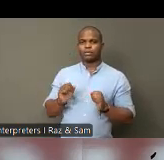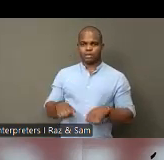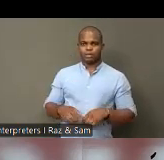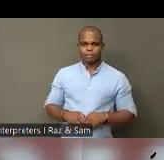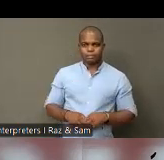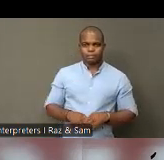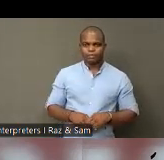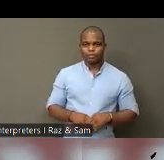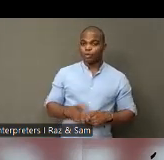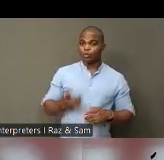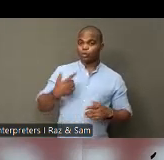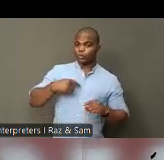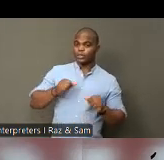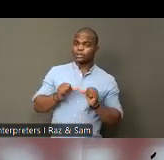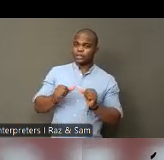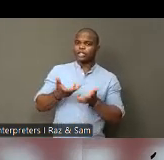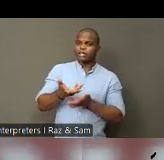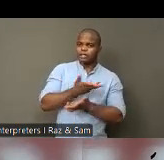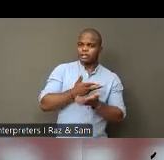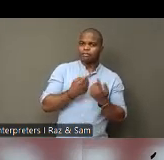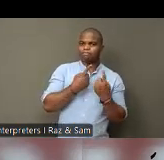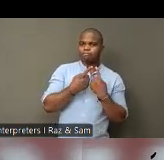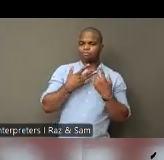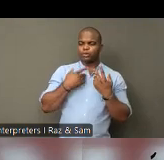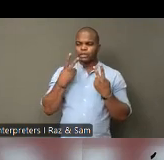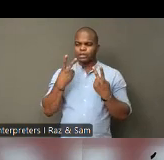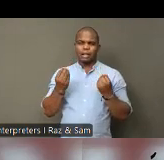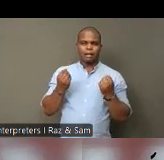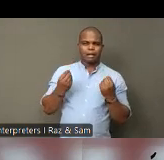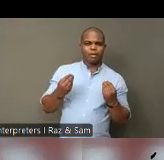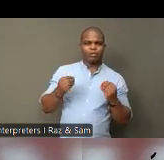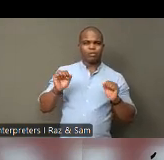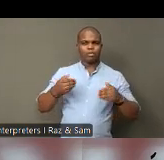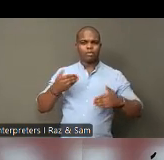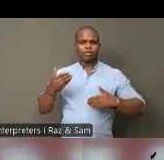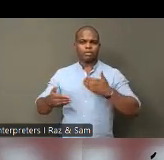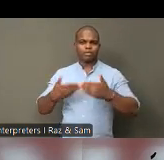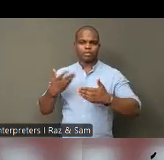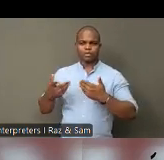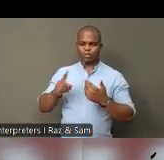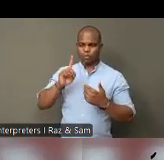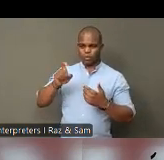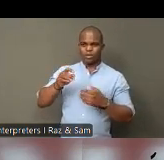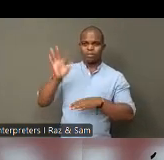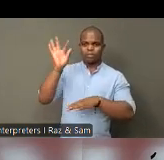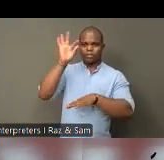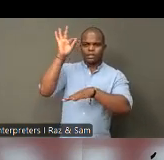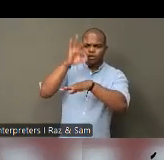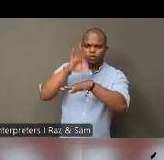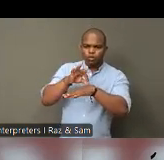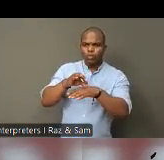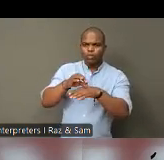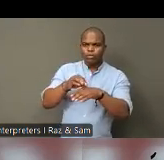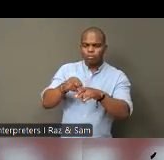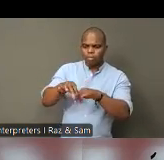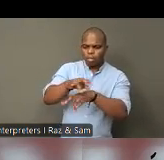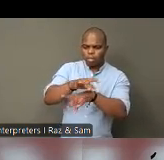relação aos sites do hospital, uma tecnologia nova que nós queremos utilizar